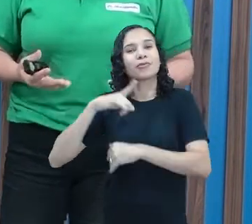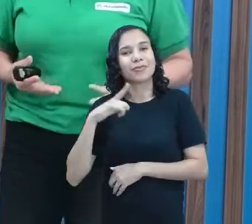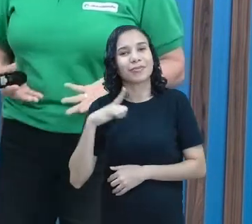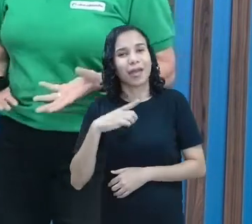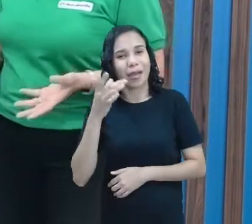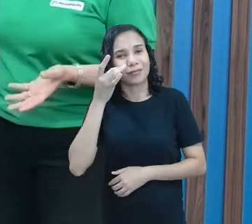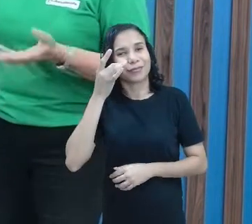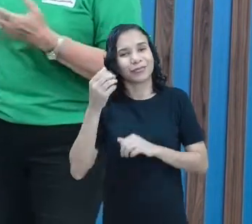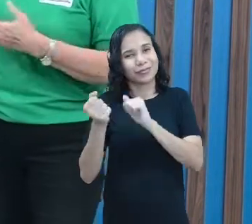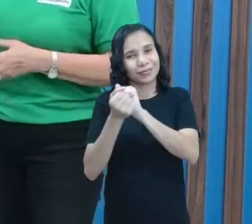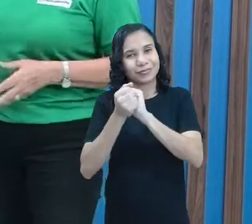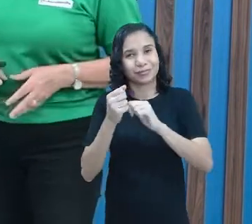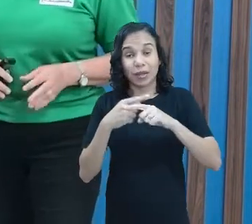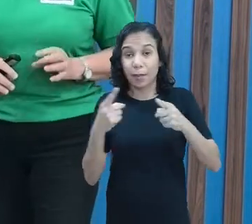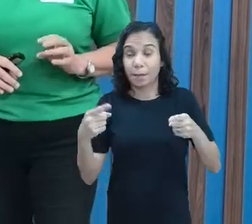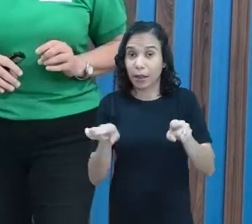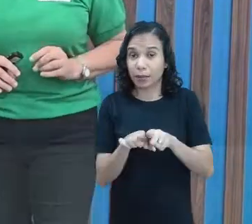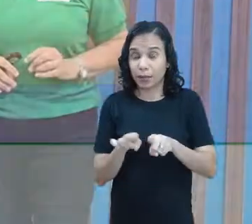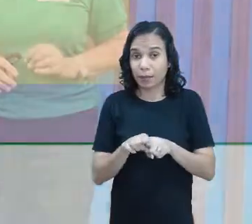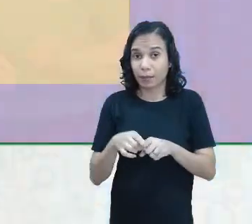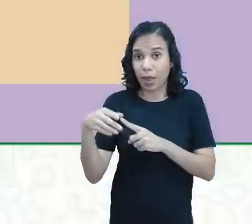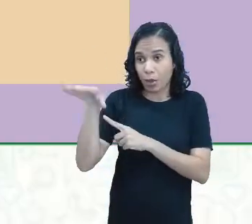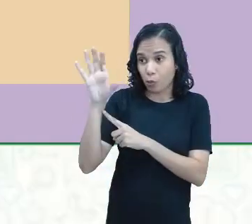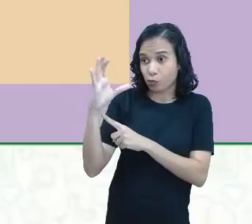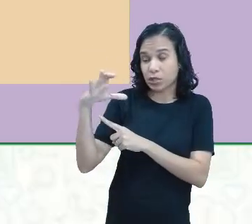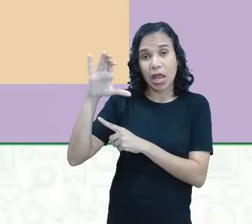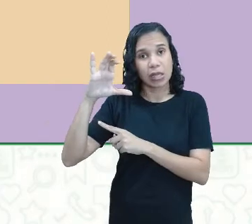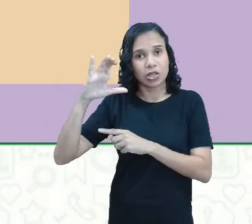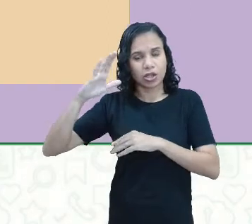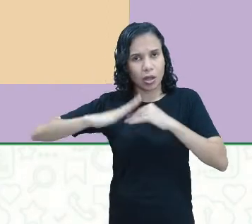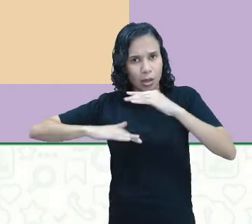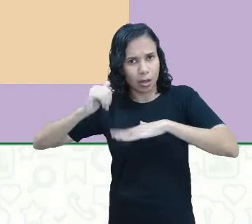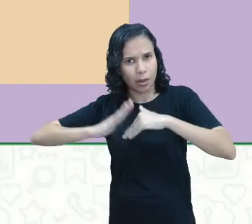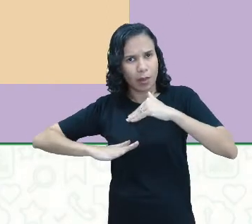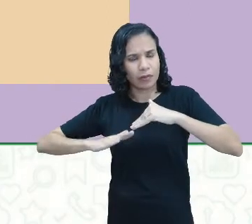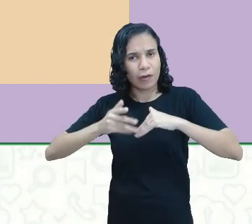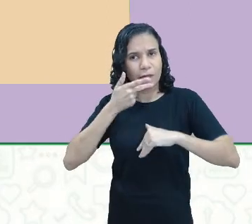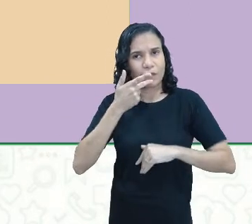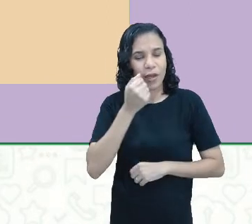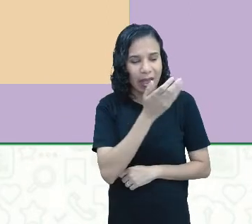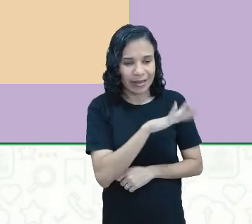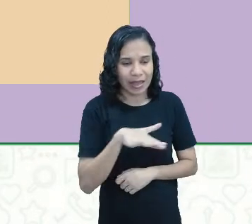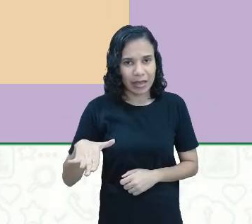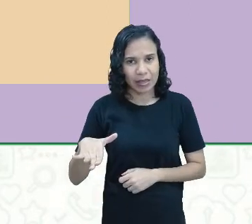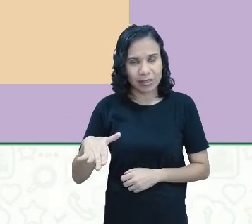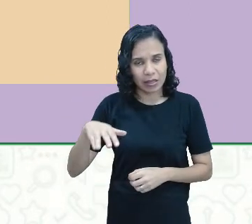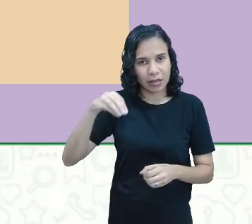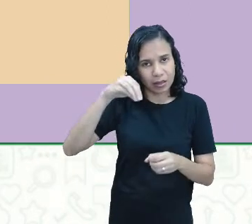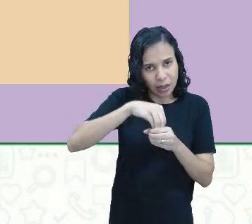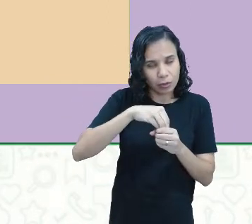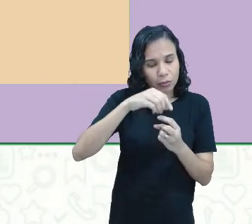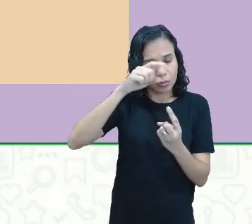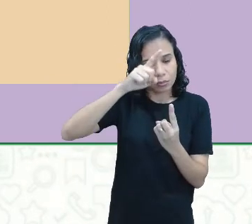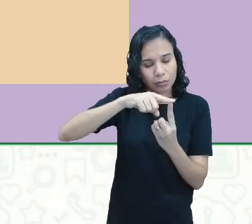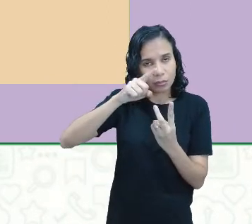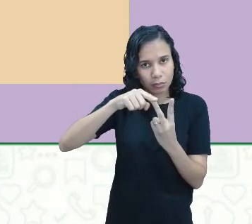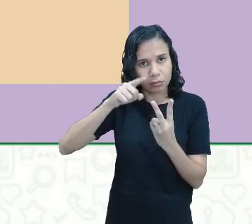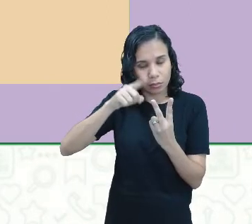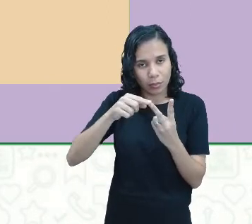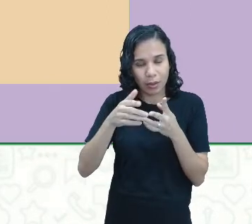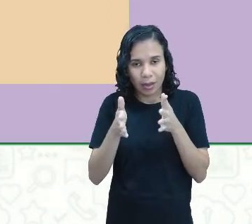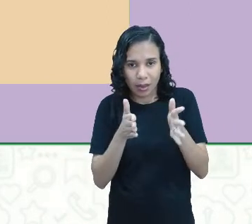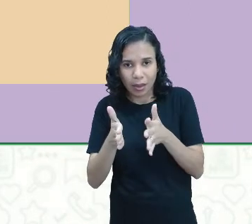esteja presente. Mas para alguns cientistas, a infância ela é dividida em 3 etapas.